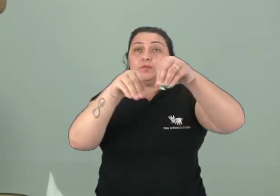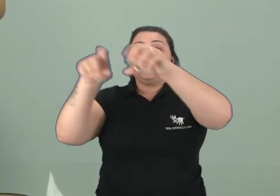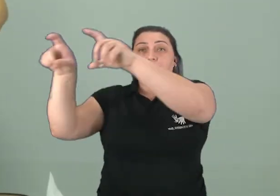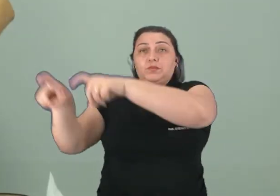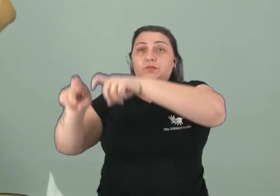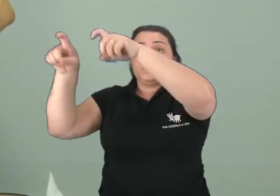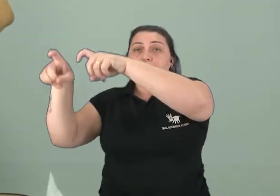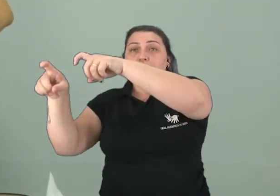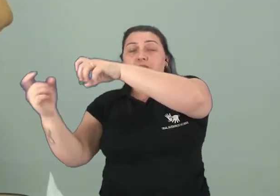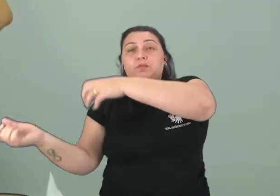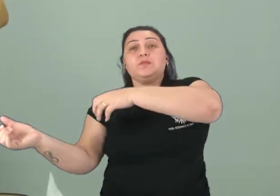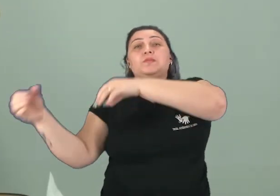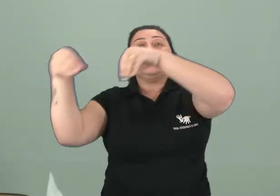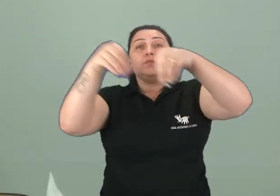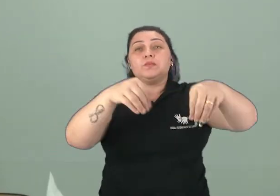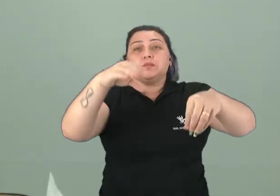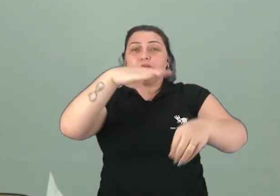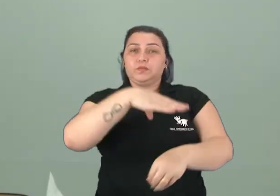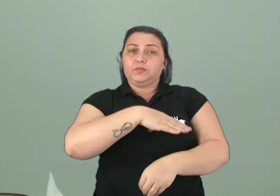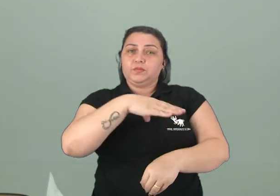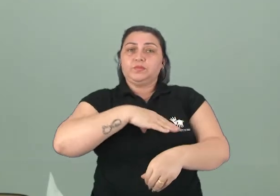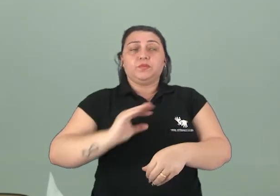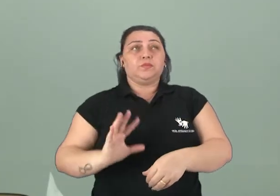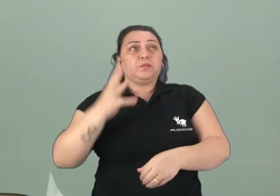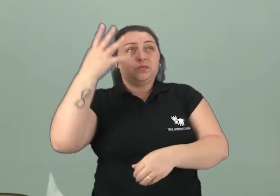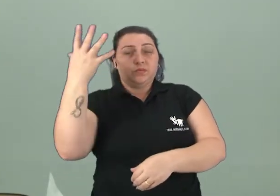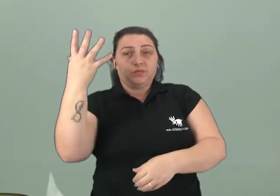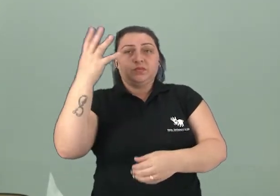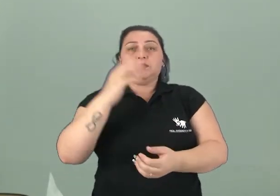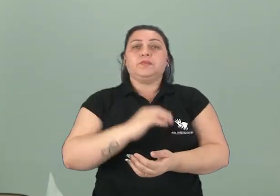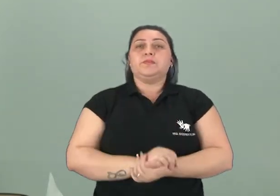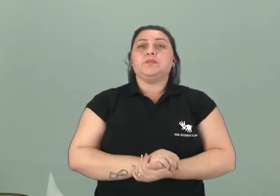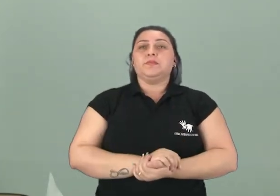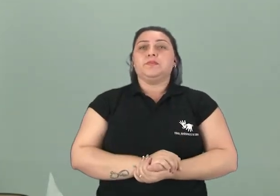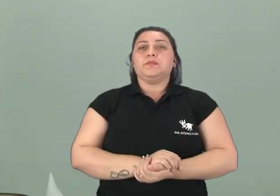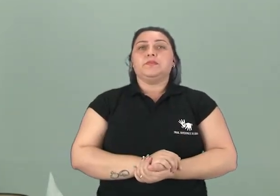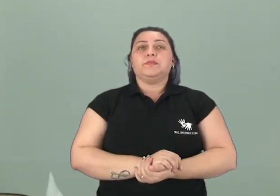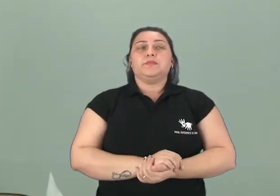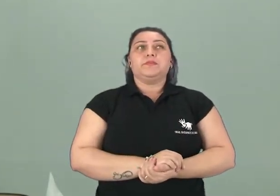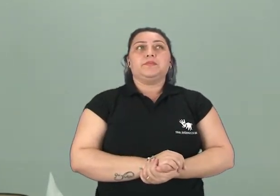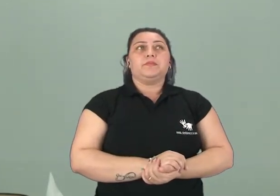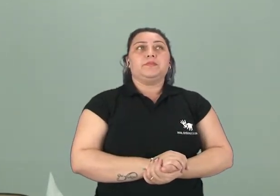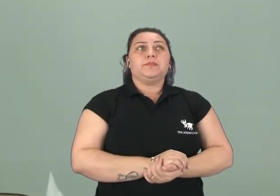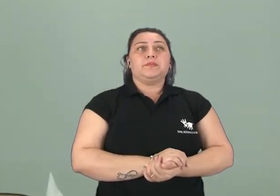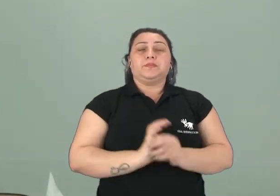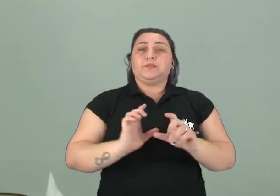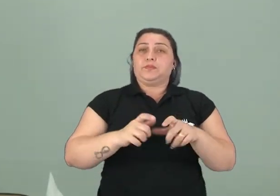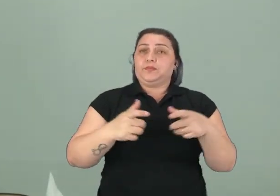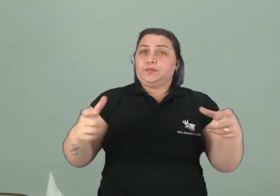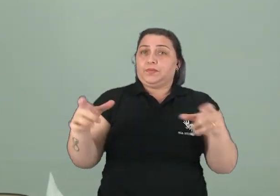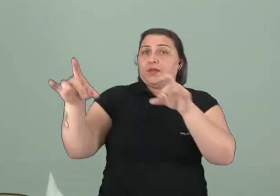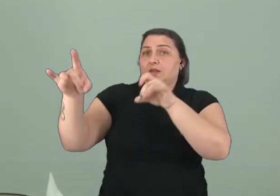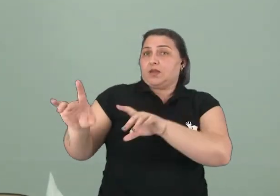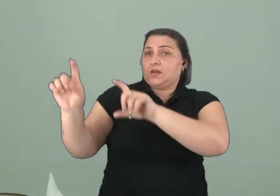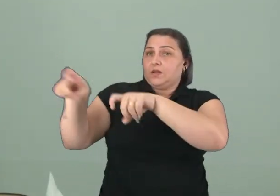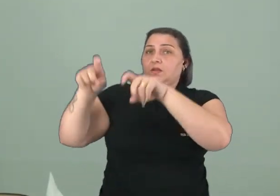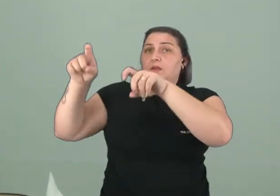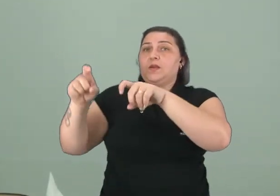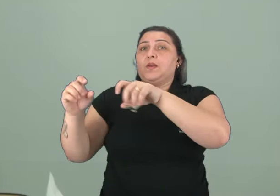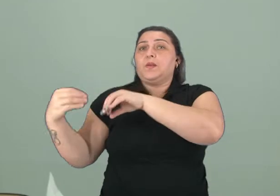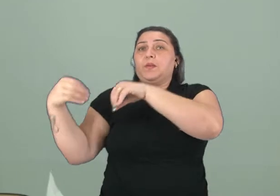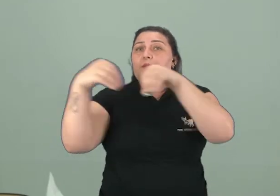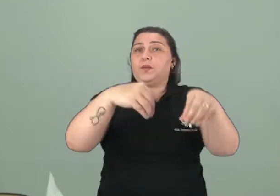e vêm para a cidade, acontece quando esse processo de deixar o campo e vir para a cidade,